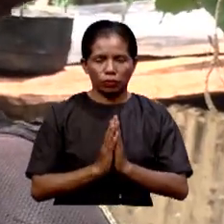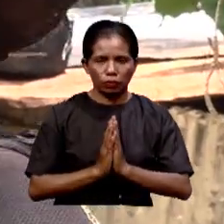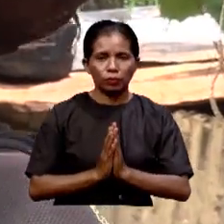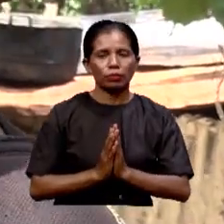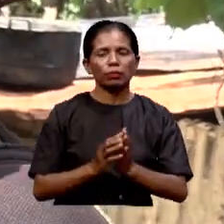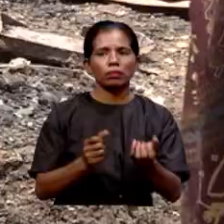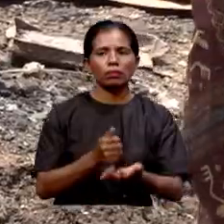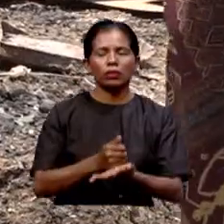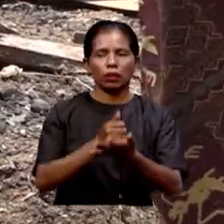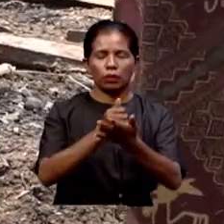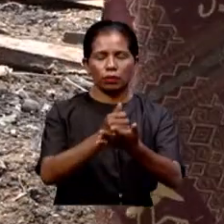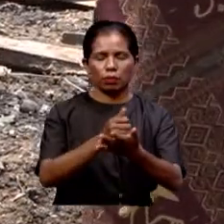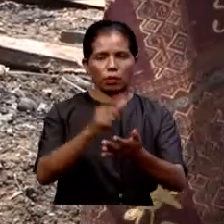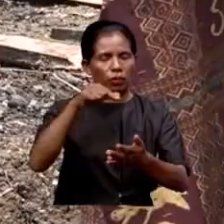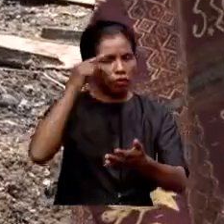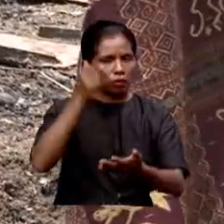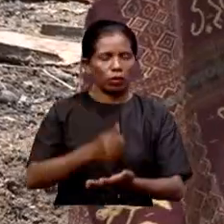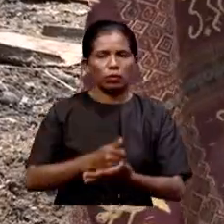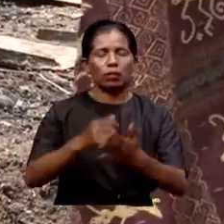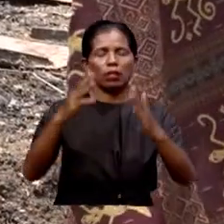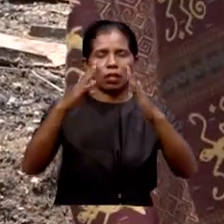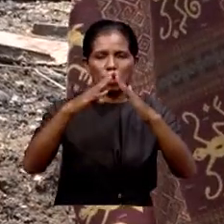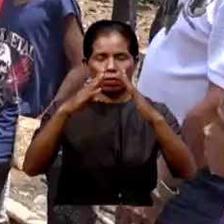governo atu facilita material construção,